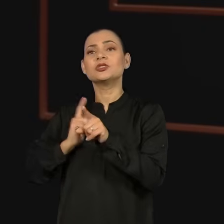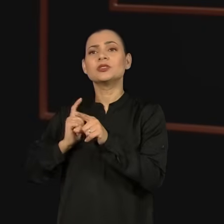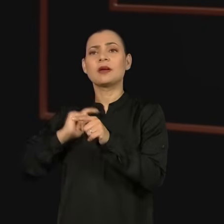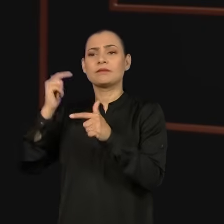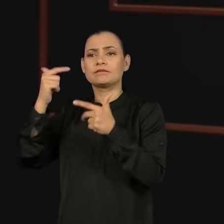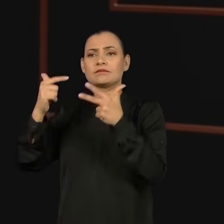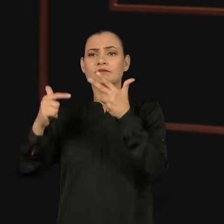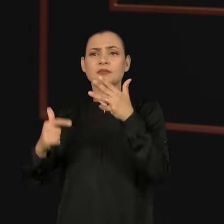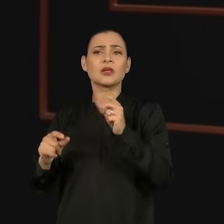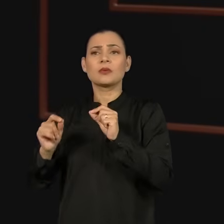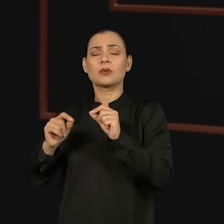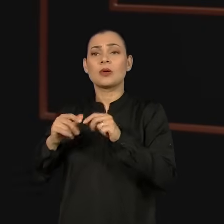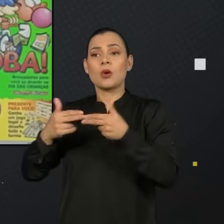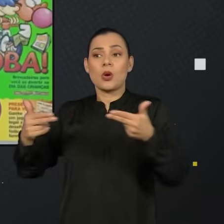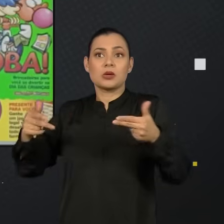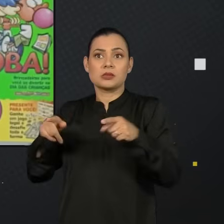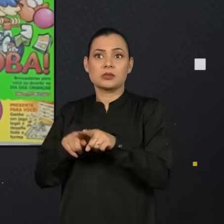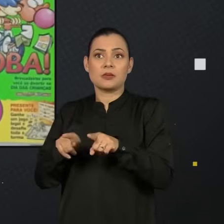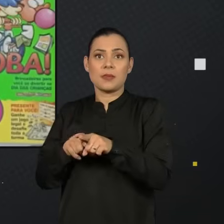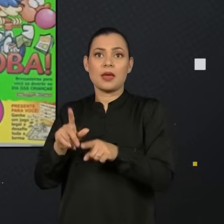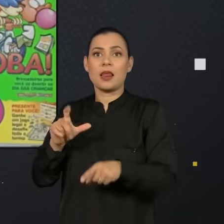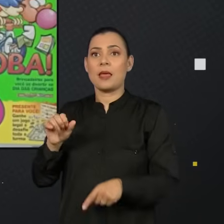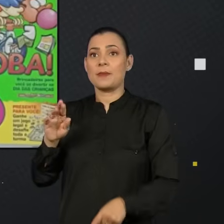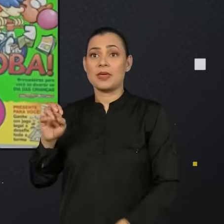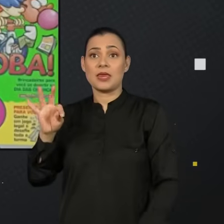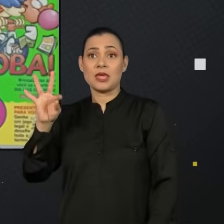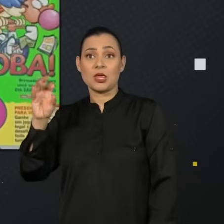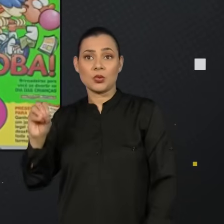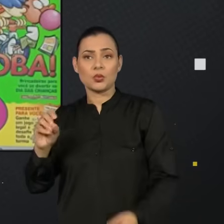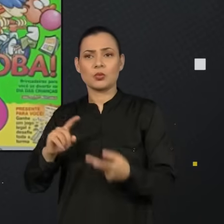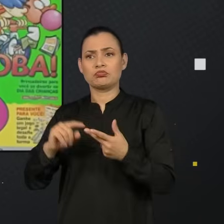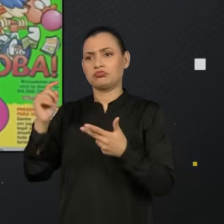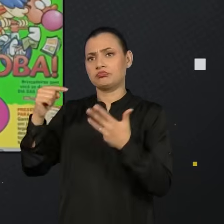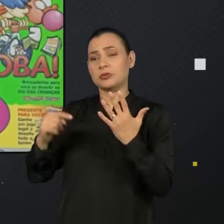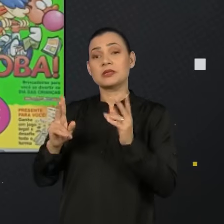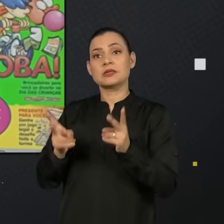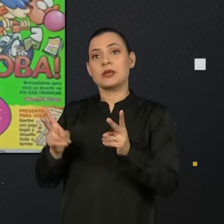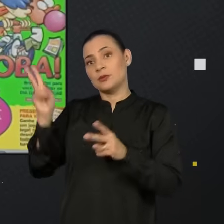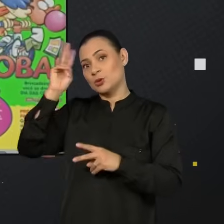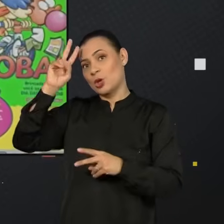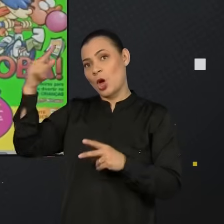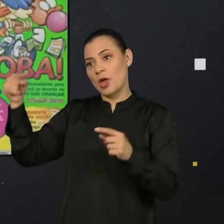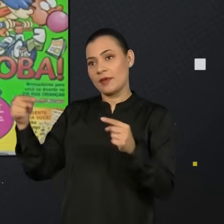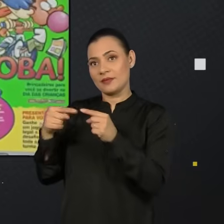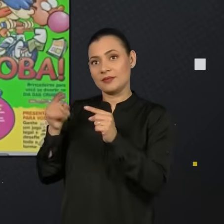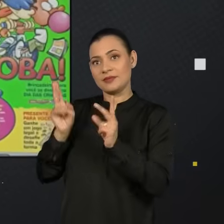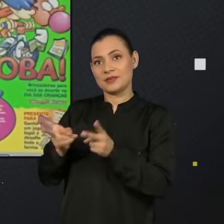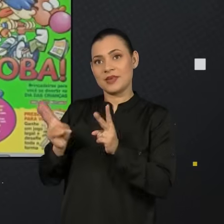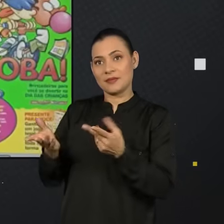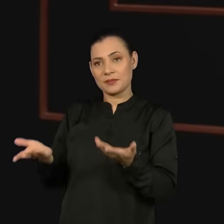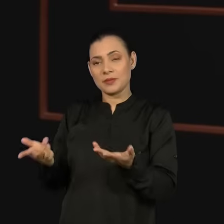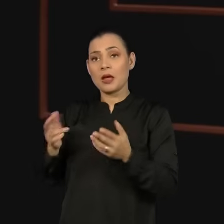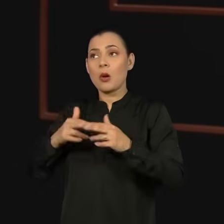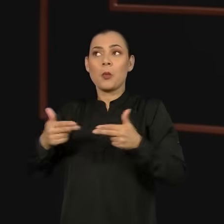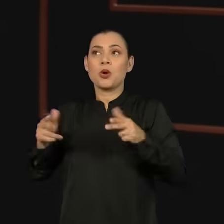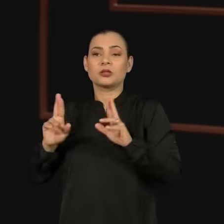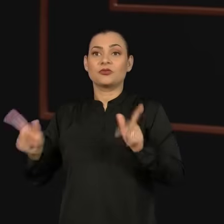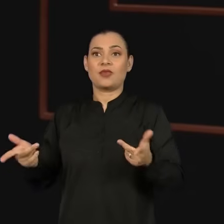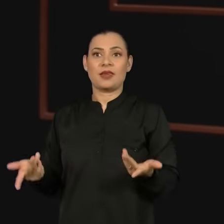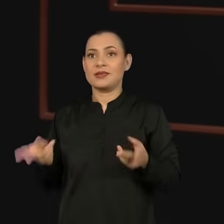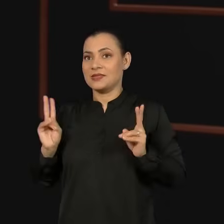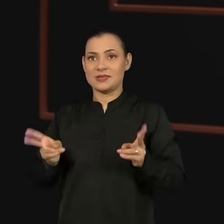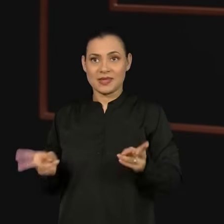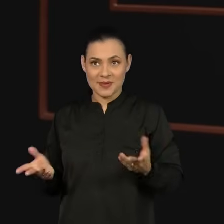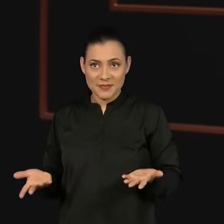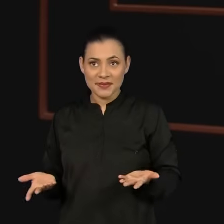labirinto, aquelas coisas, né? E sempre tendo a ver com a história. Então era sempre uma coisa diferente. E